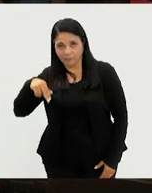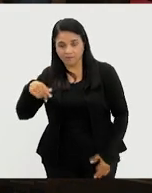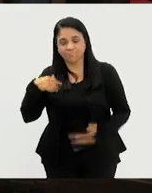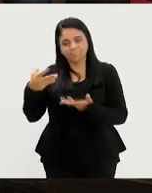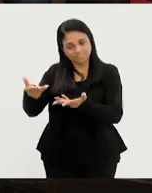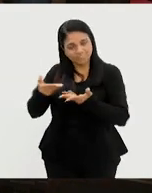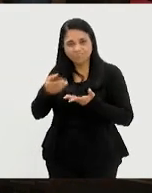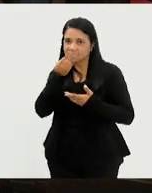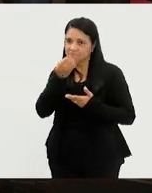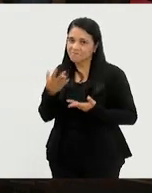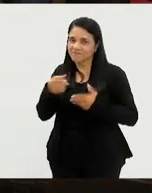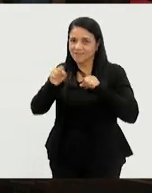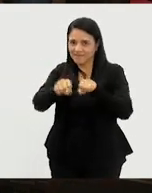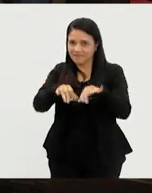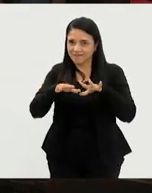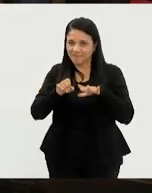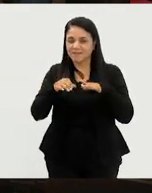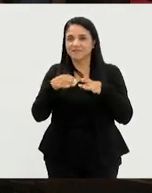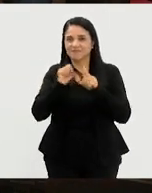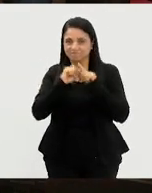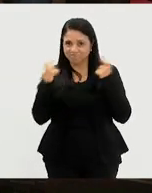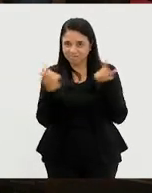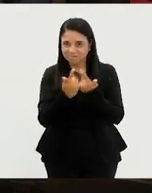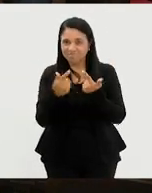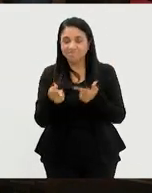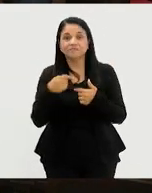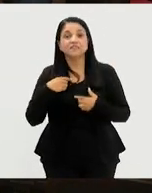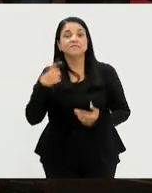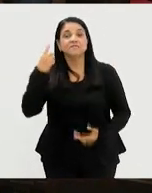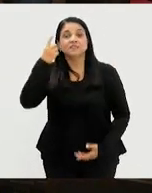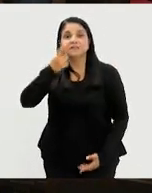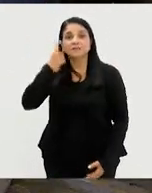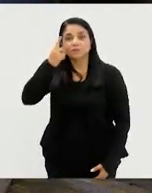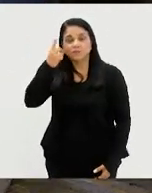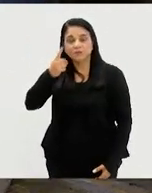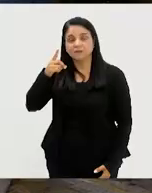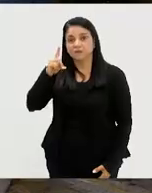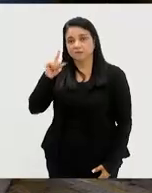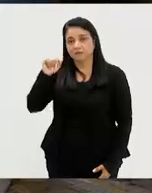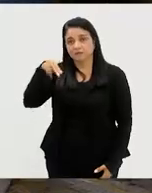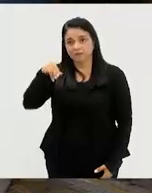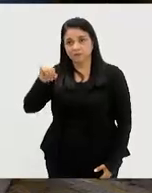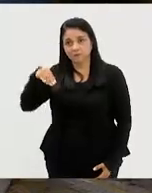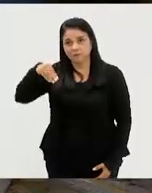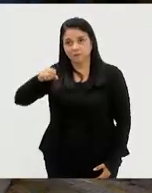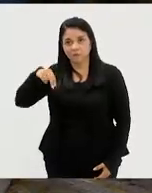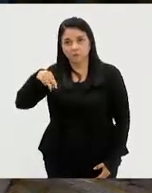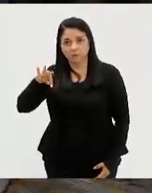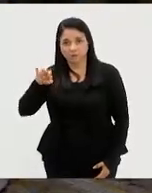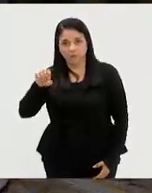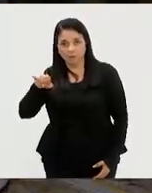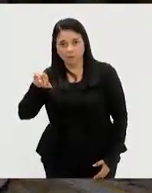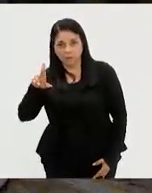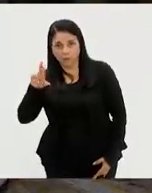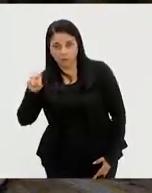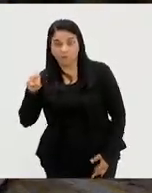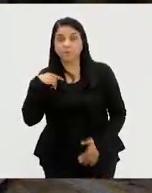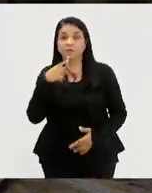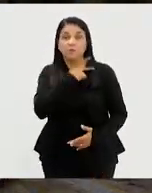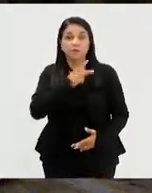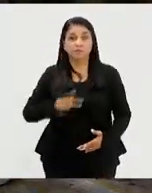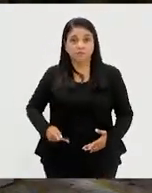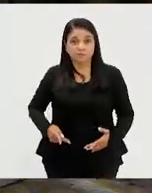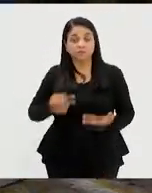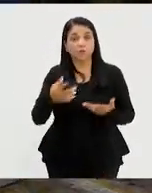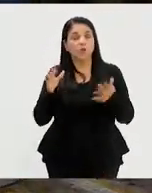Legislativa seja mon Opa eh senhora presidenta eu queria aqui